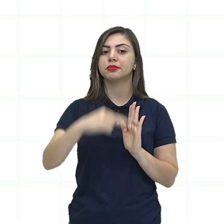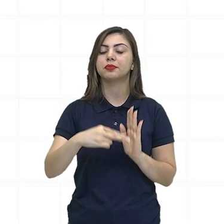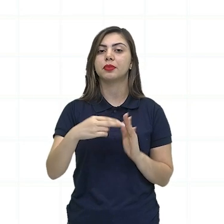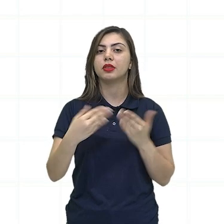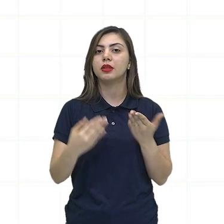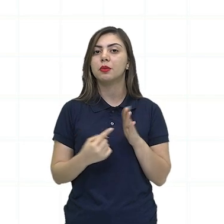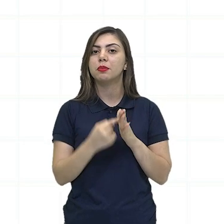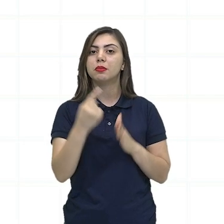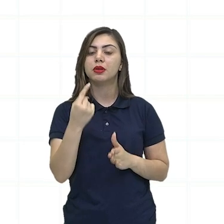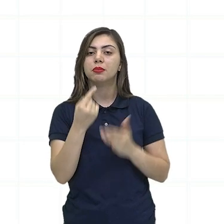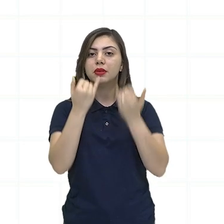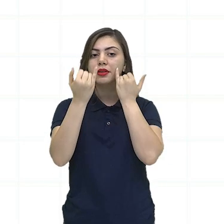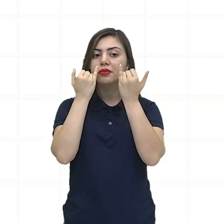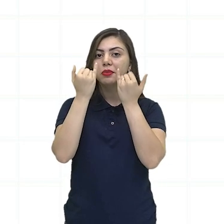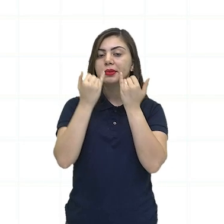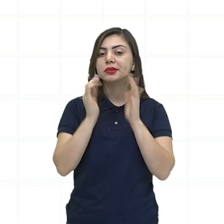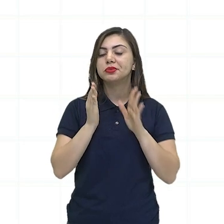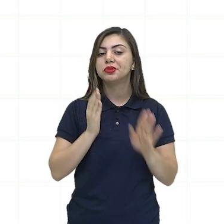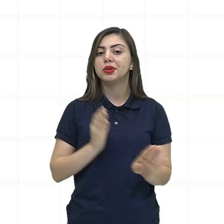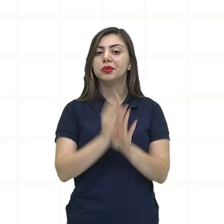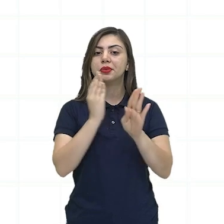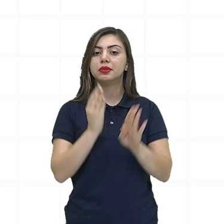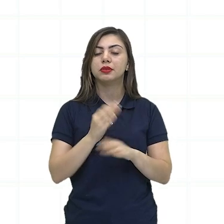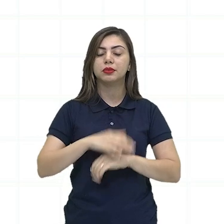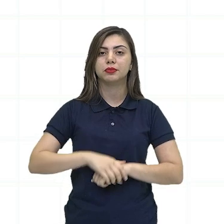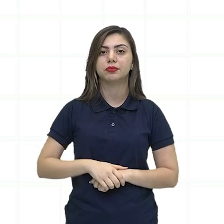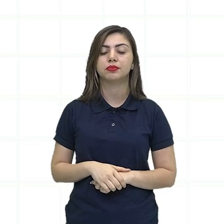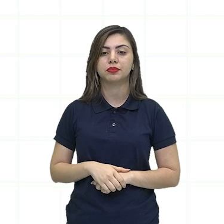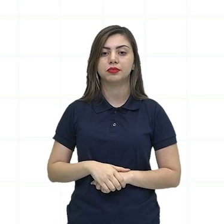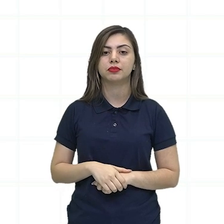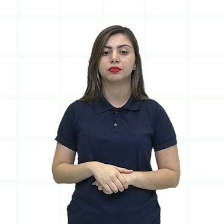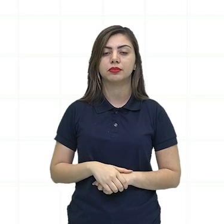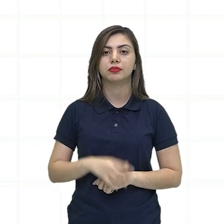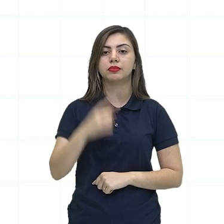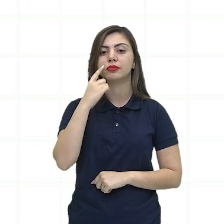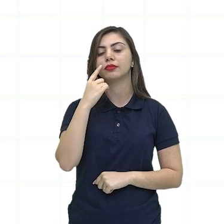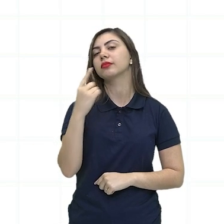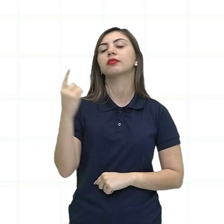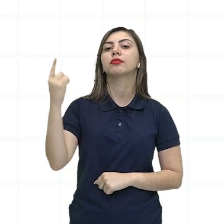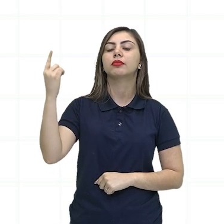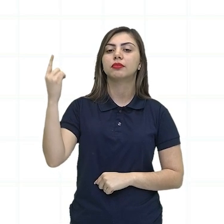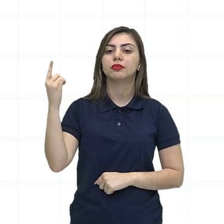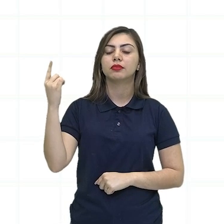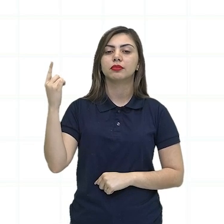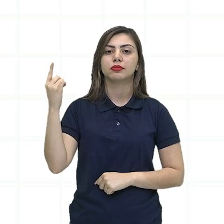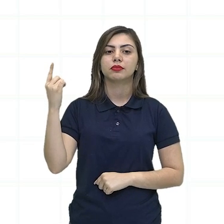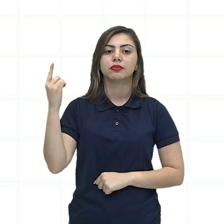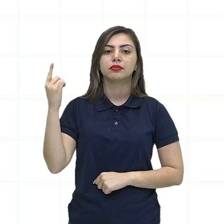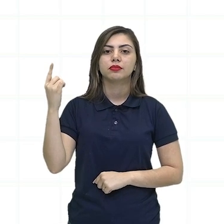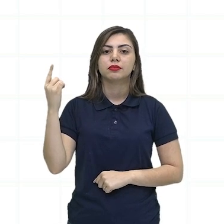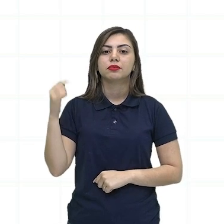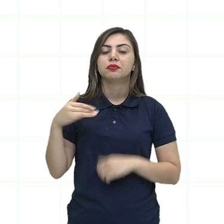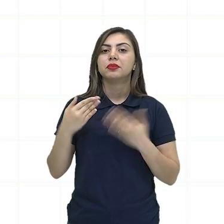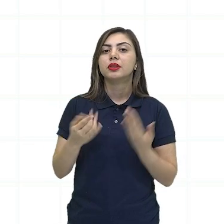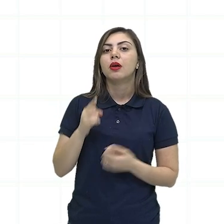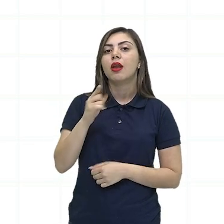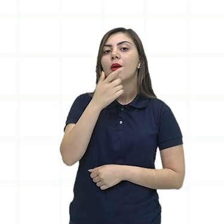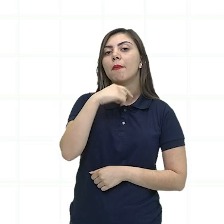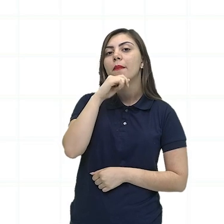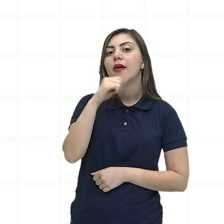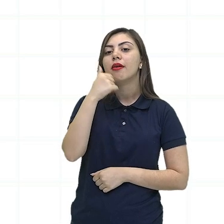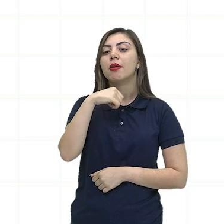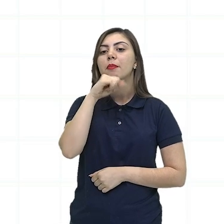primeira informação nós já temos. My parents' names are Maria and John. Então, o nome dos